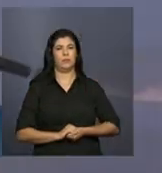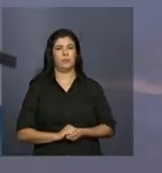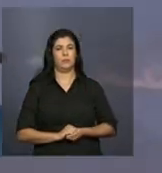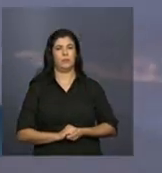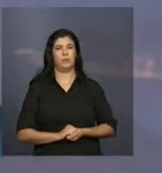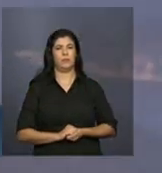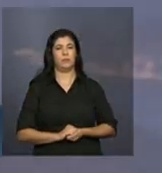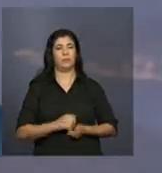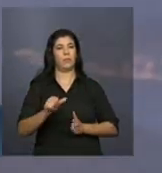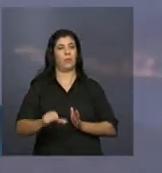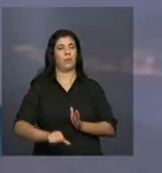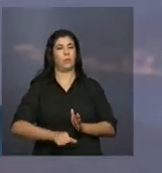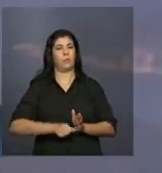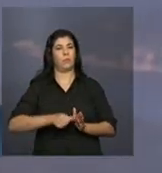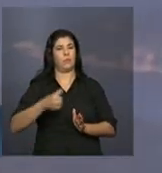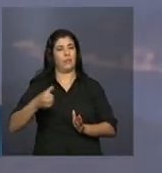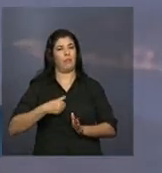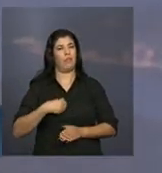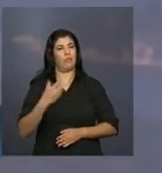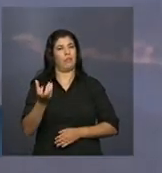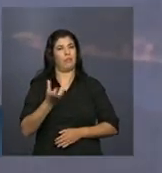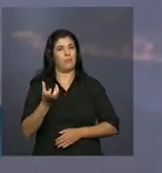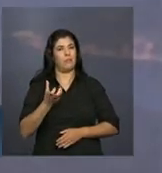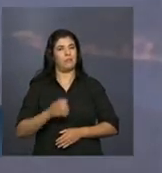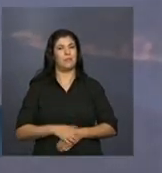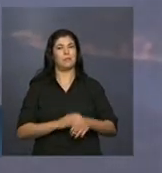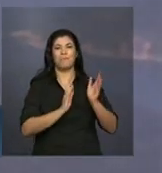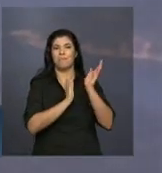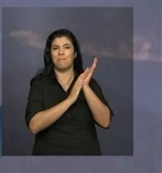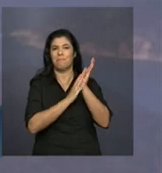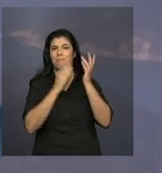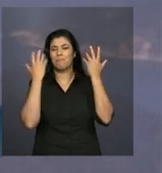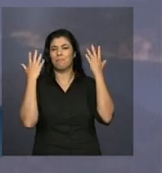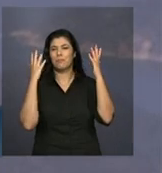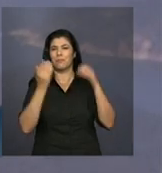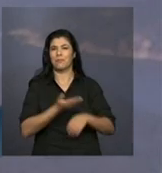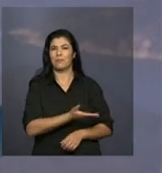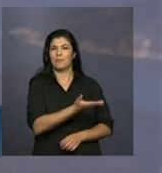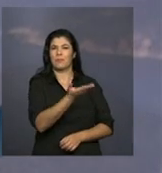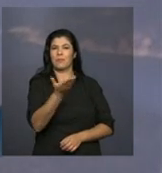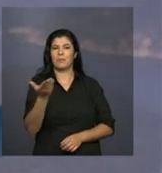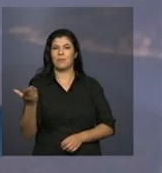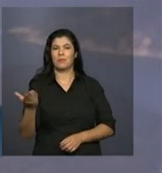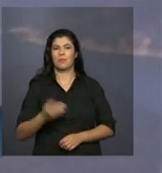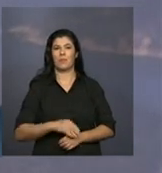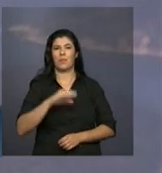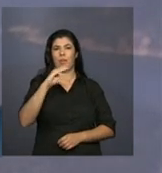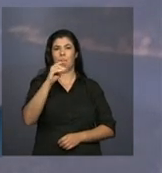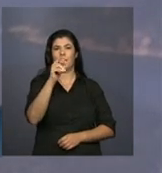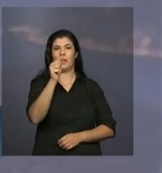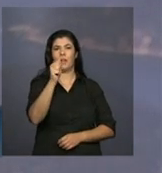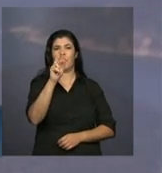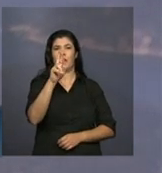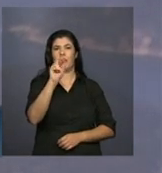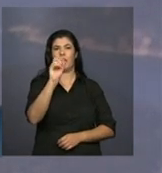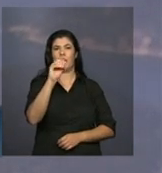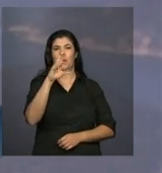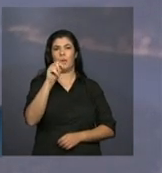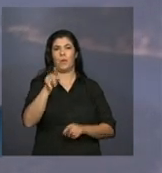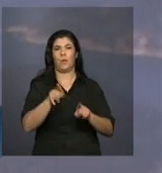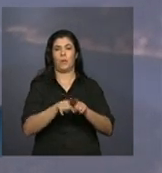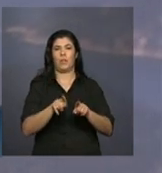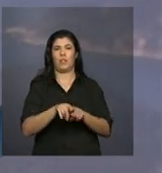Em primeiro lugar, eu queria dar os parabéns a todos os cariocas, aos fluminenses e